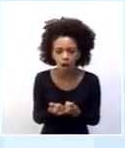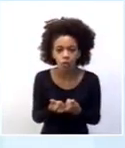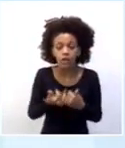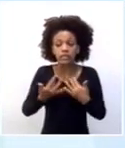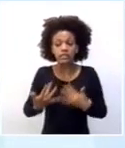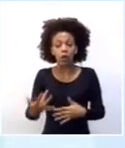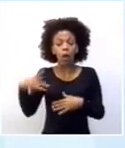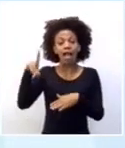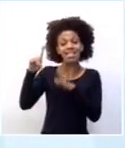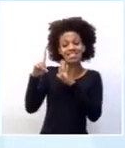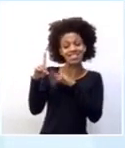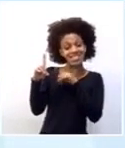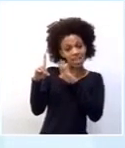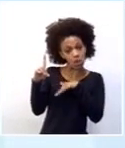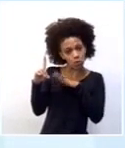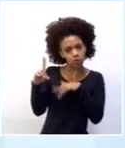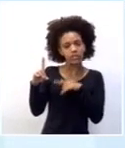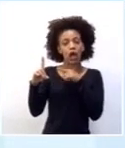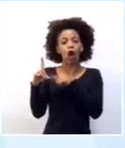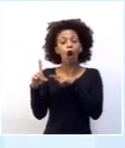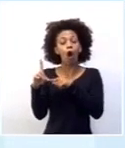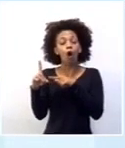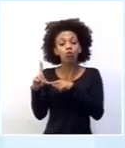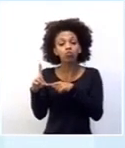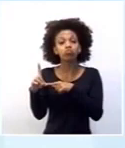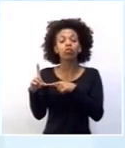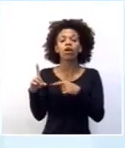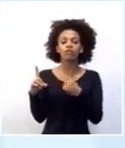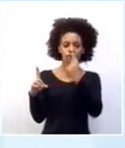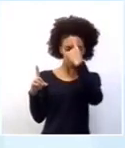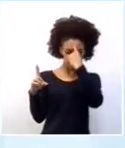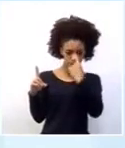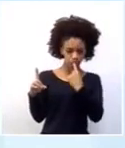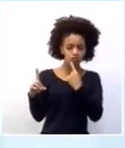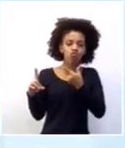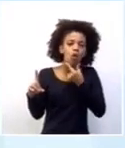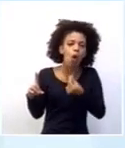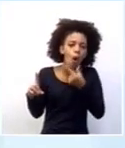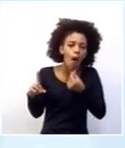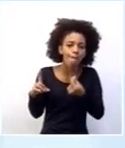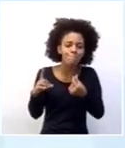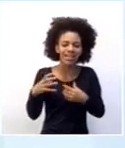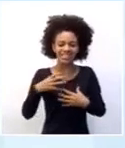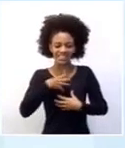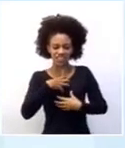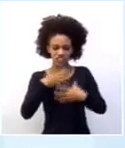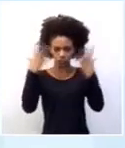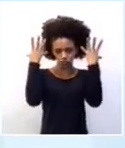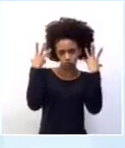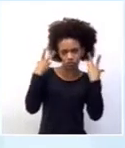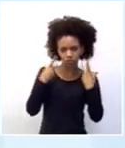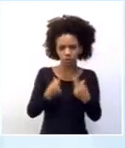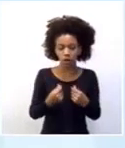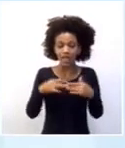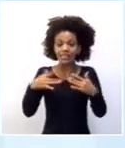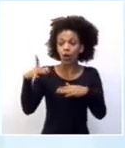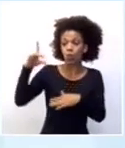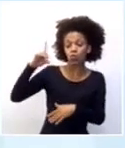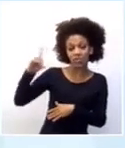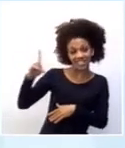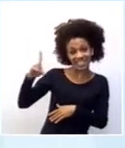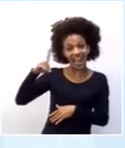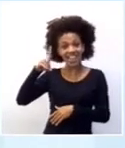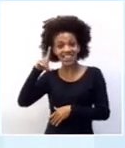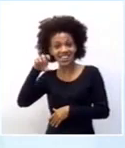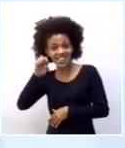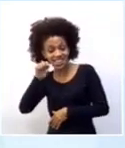deuses com forma humana e animal. Outro ponto também nós vamos ver aqui, ó, que os deuses tinham virtudes e defeitos, tá? Eles vão